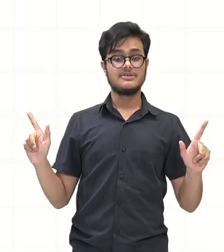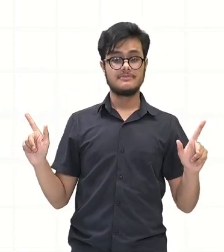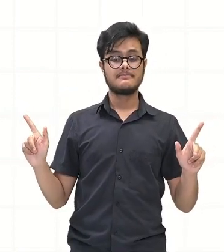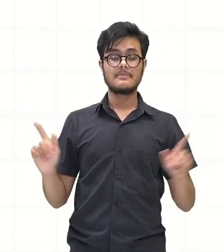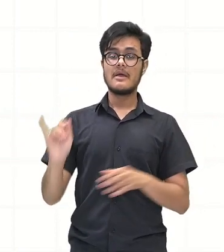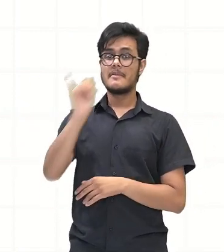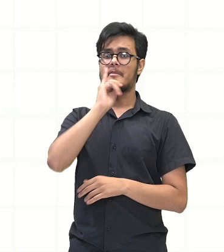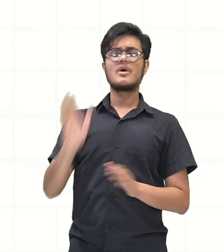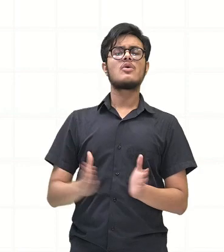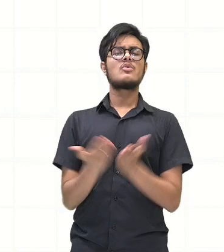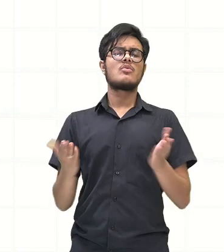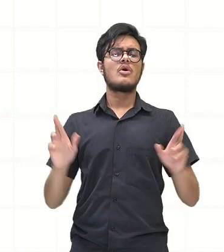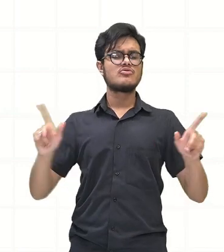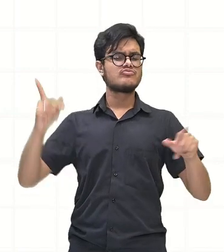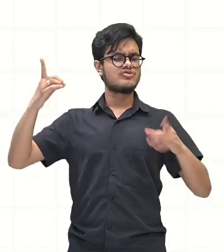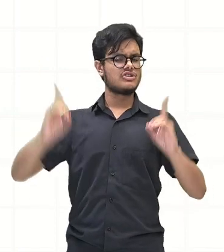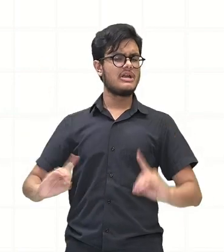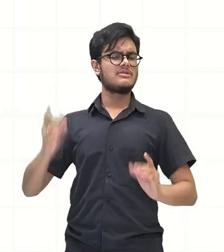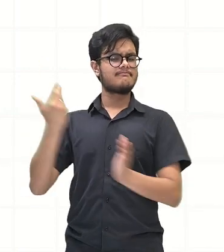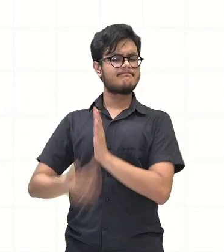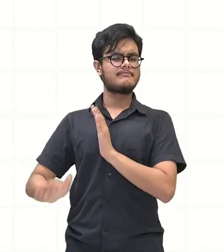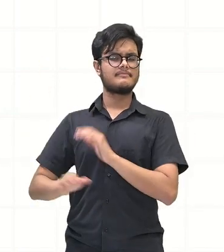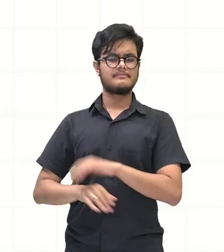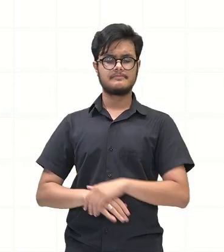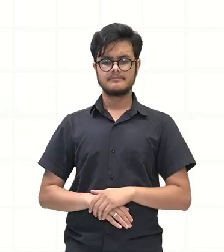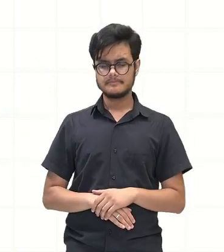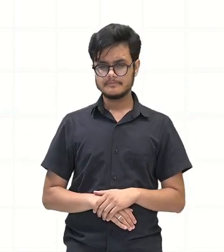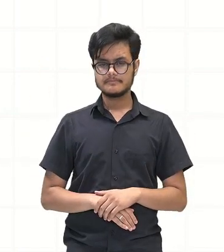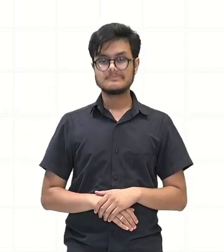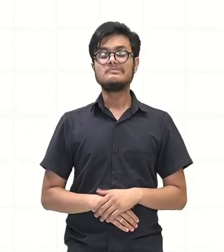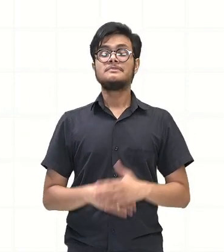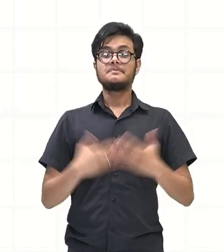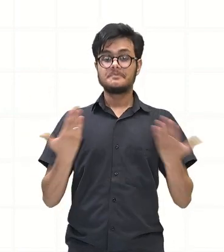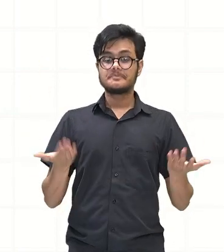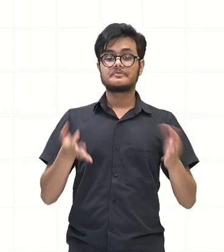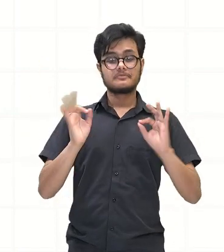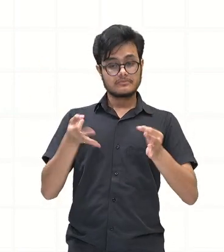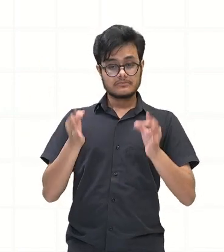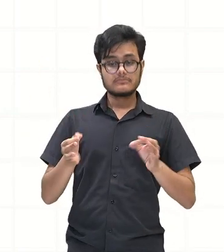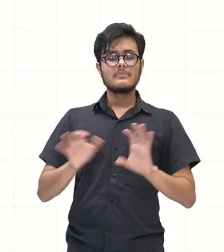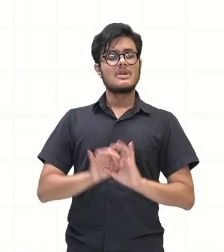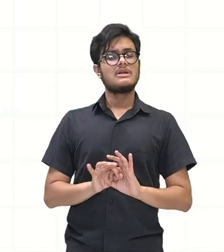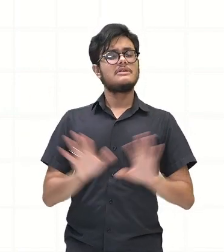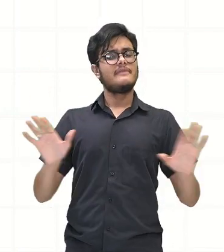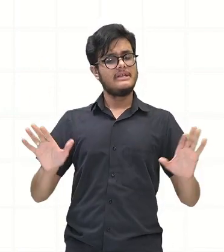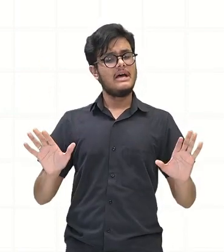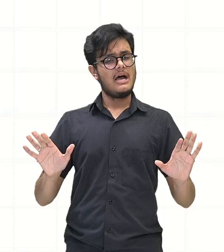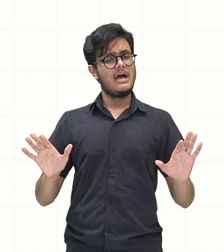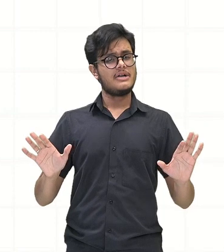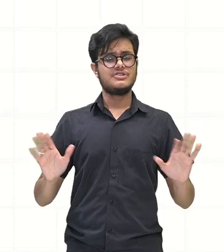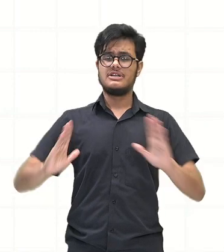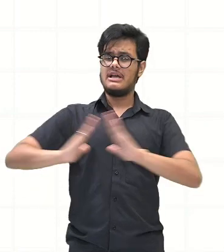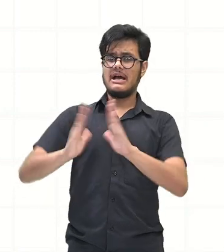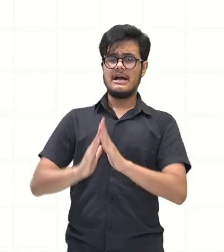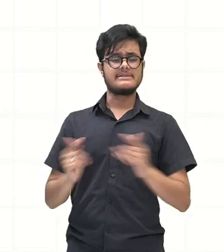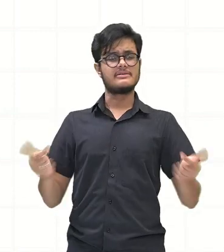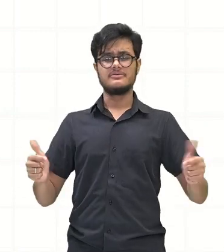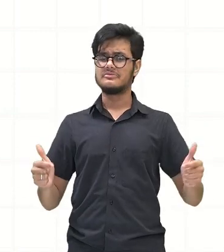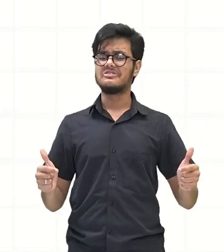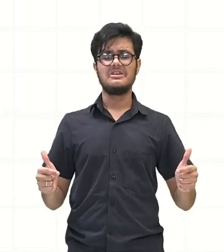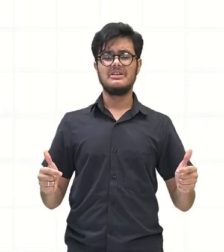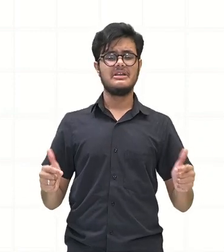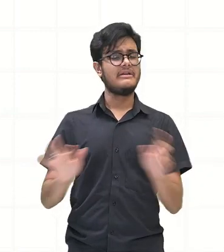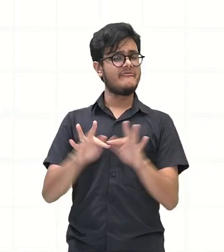Quais seriam esses direitos, professora? Justamente, né, o direito de ter ali bens, de ter ali uma casa, de ter ali uma